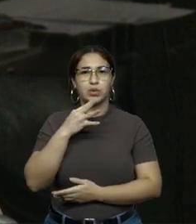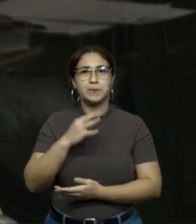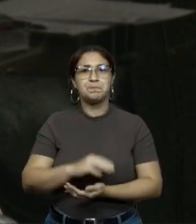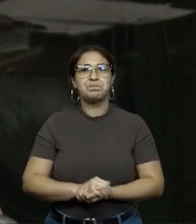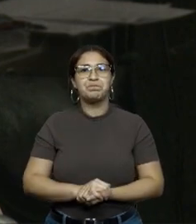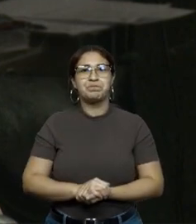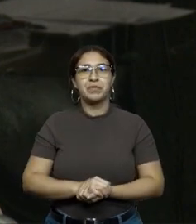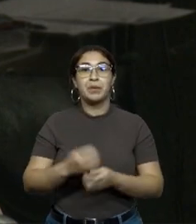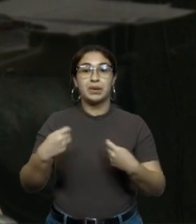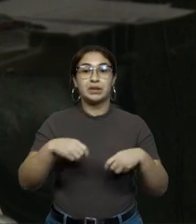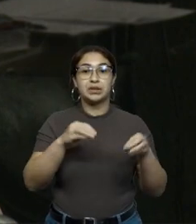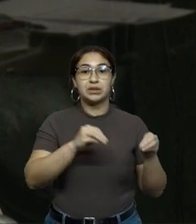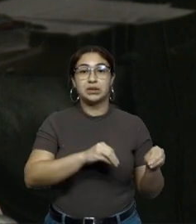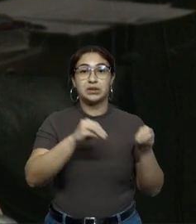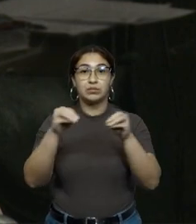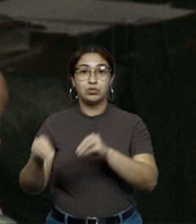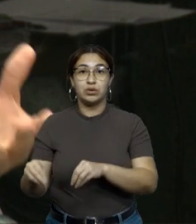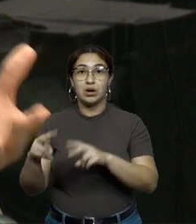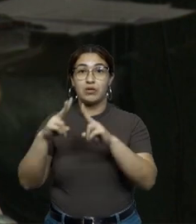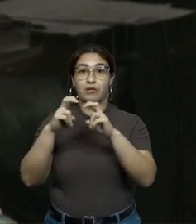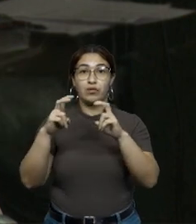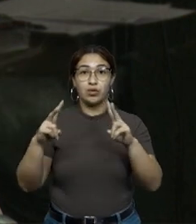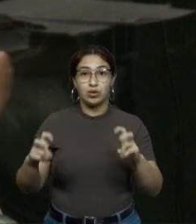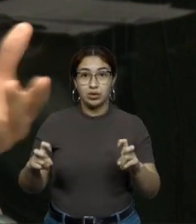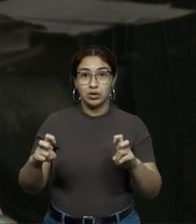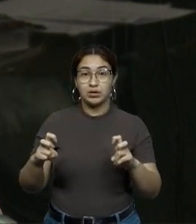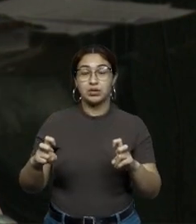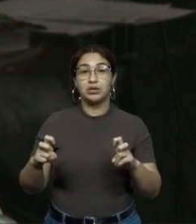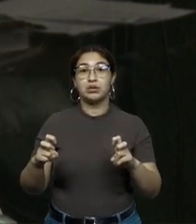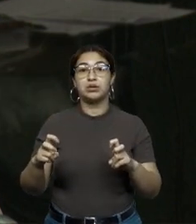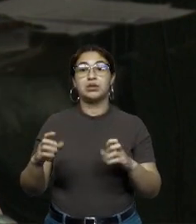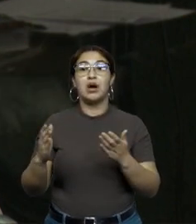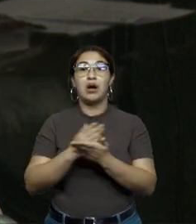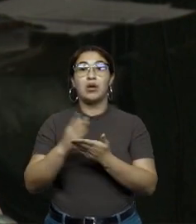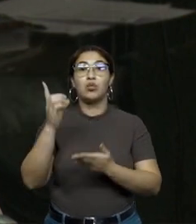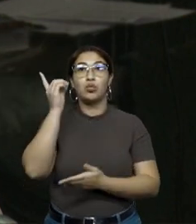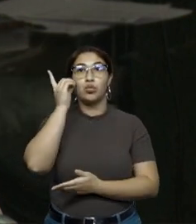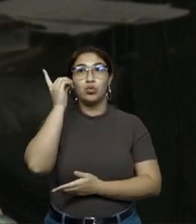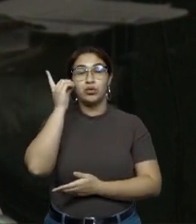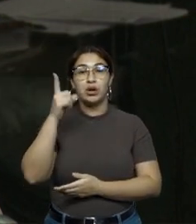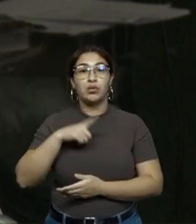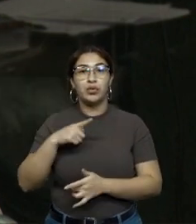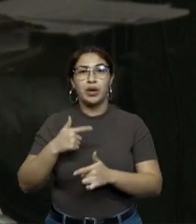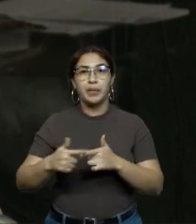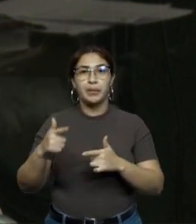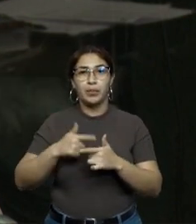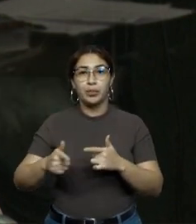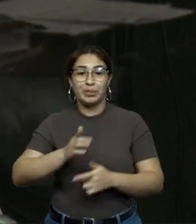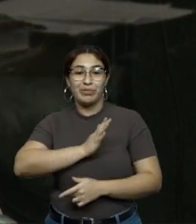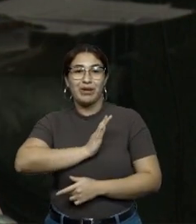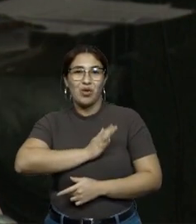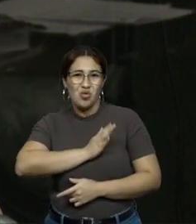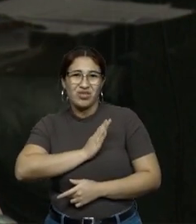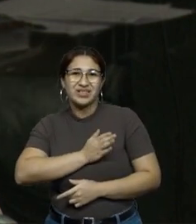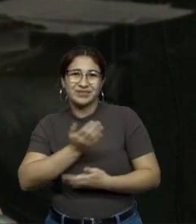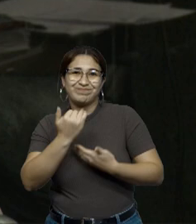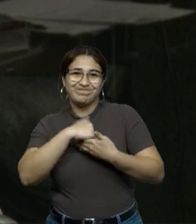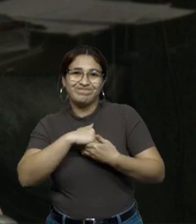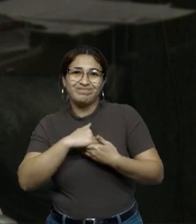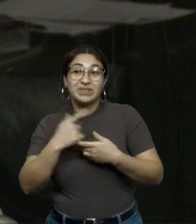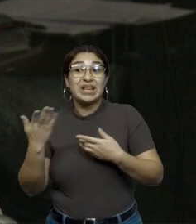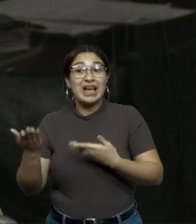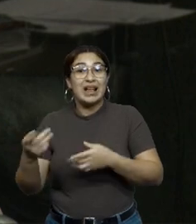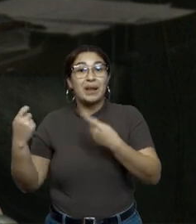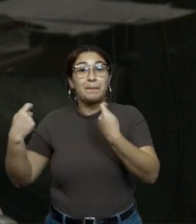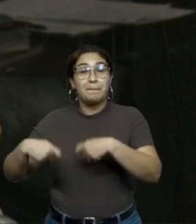Florianópolis porque tem conhece as doenças Síndrome de Down alguns nasce com o por algum probleminha ele no coração né E ela precisou